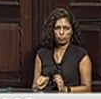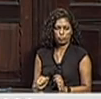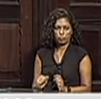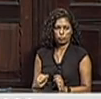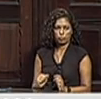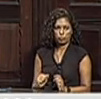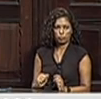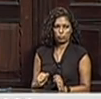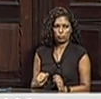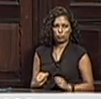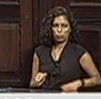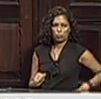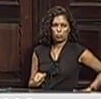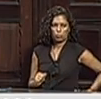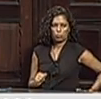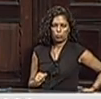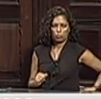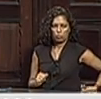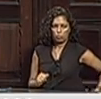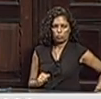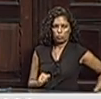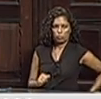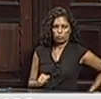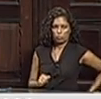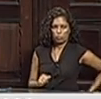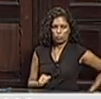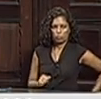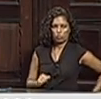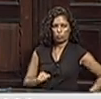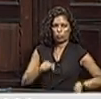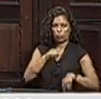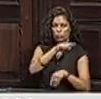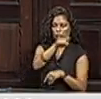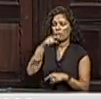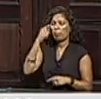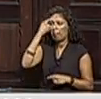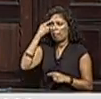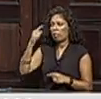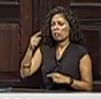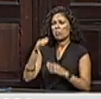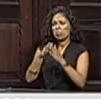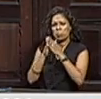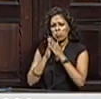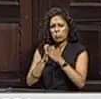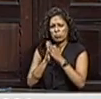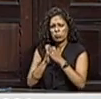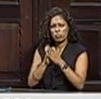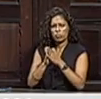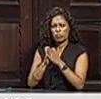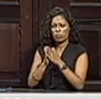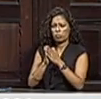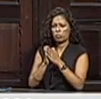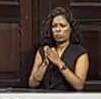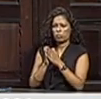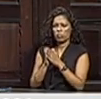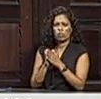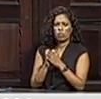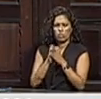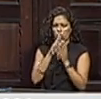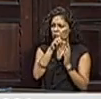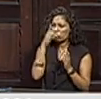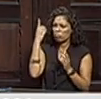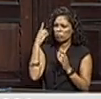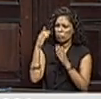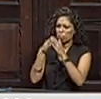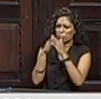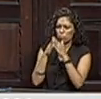5%, como outros apresentaram. Então é preciso, eu vou fazer um apelo sincero ao deputado Tutuca.